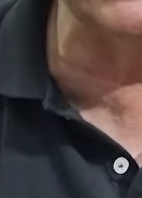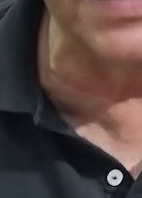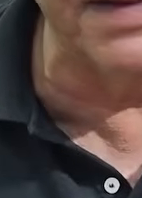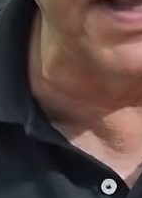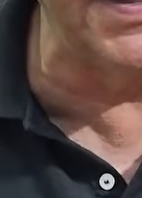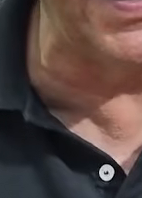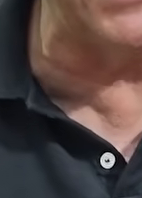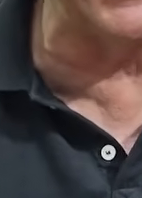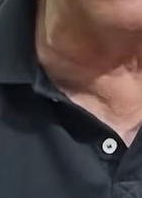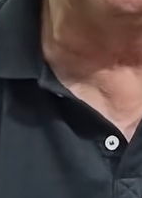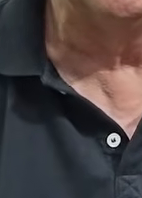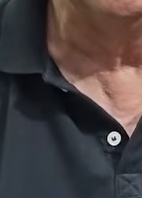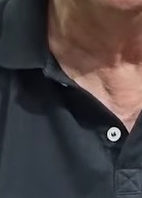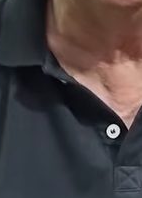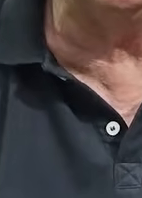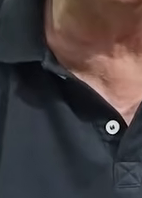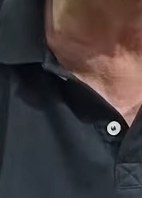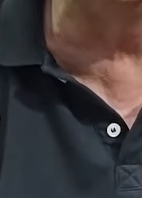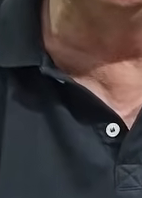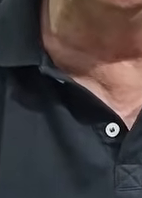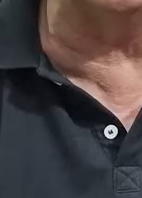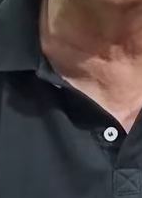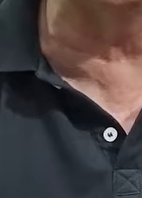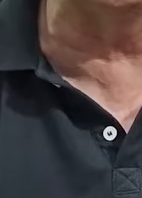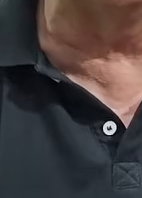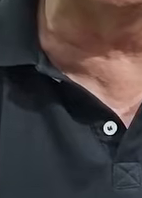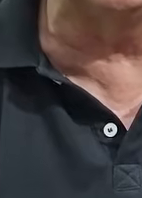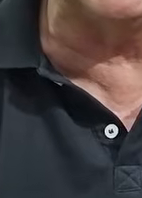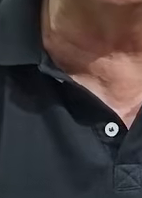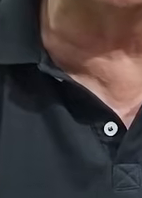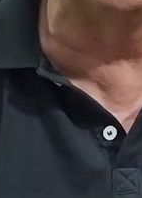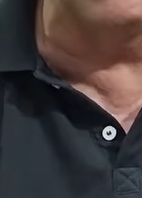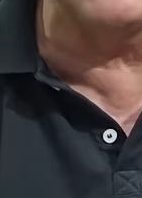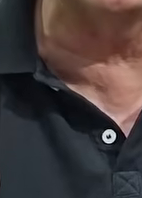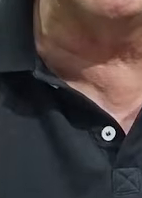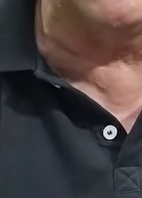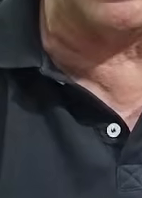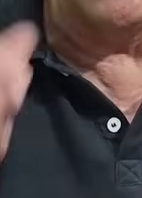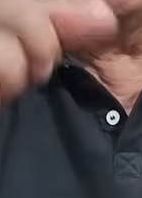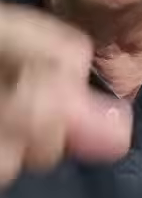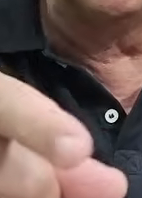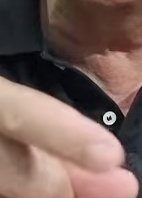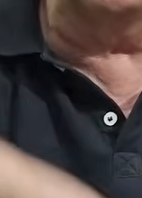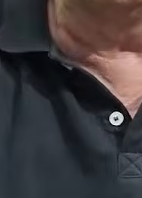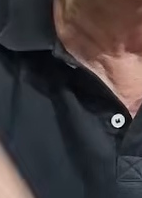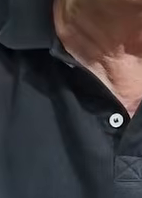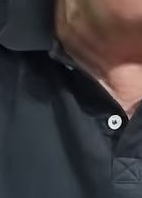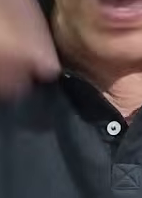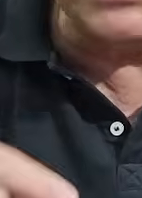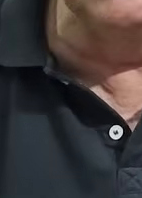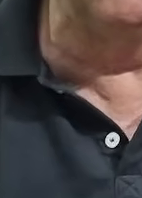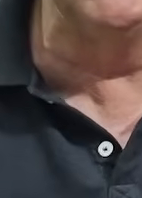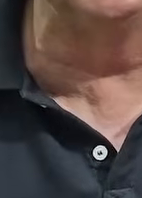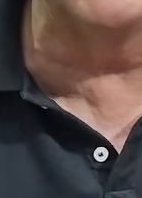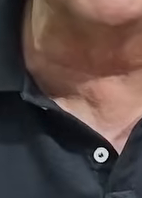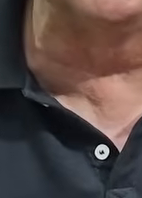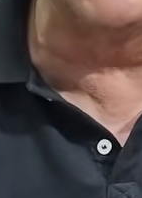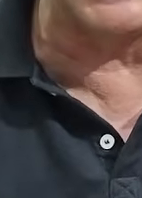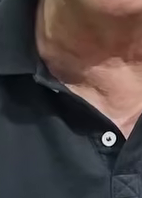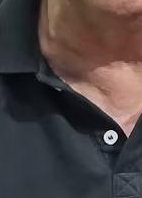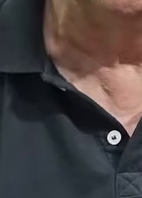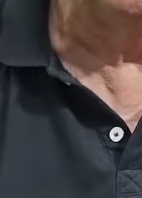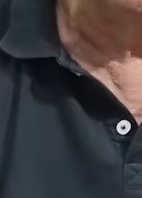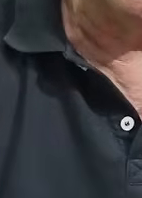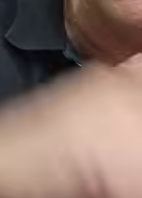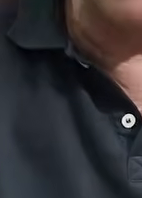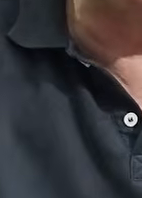essa extrema-direita cretina, essa extrema-direita doentia. Gostou? Mete muito o dedo no